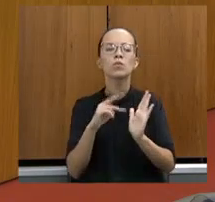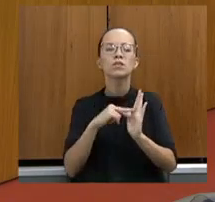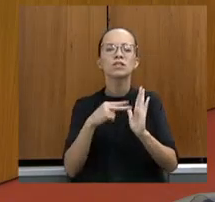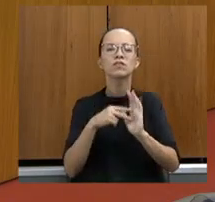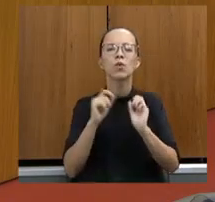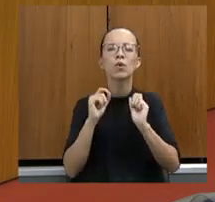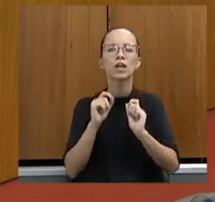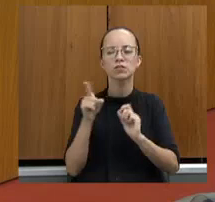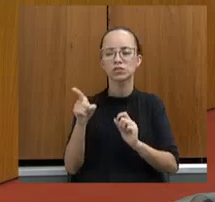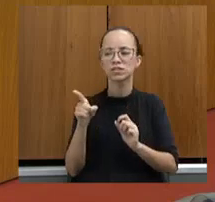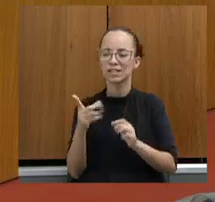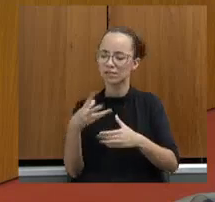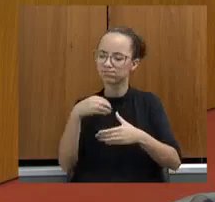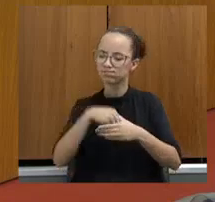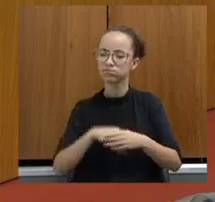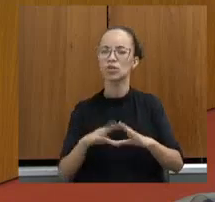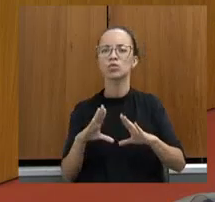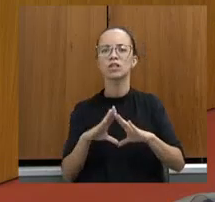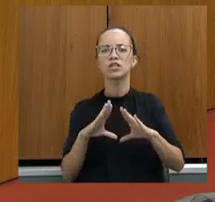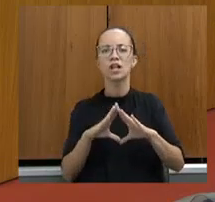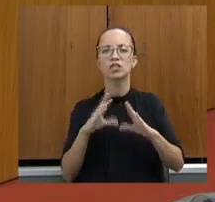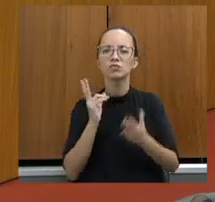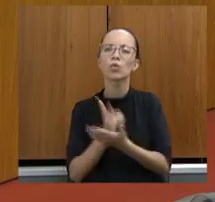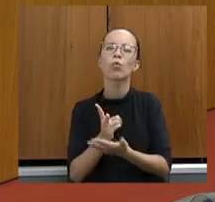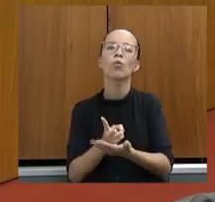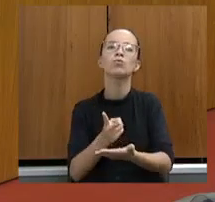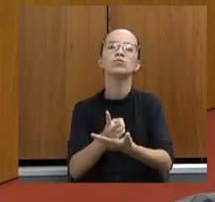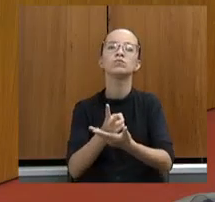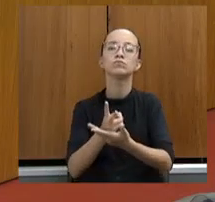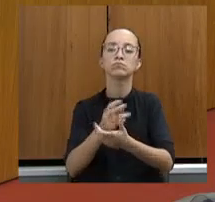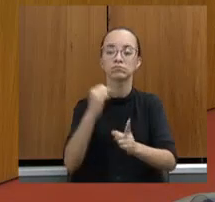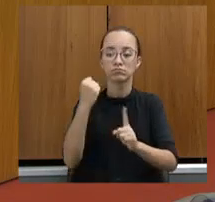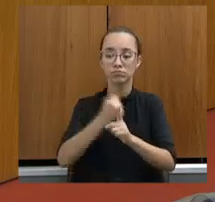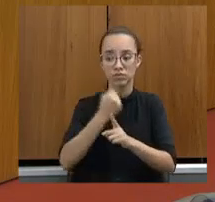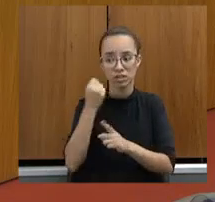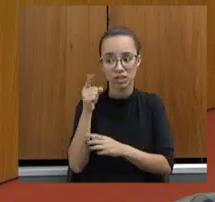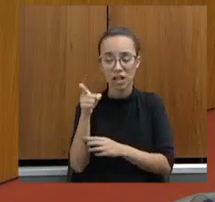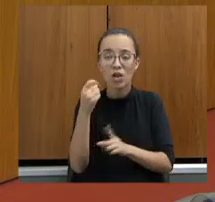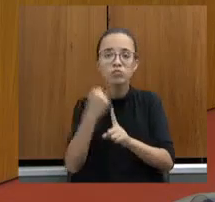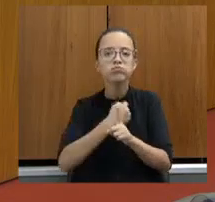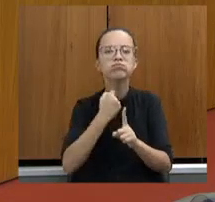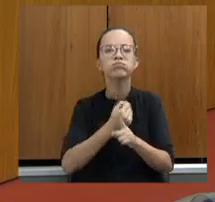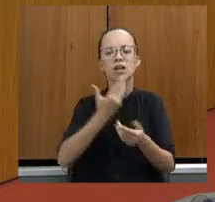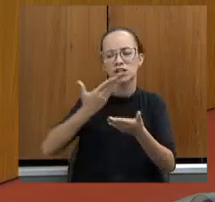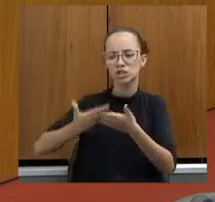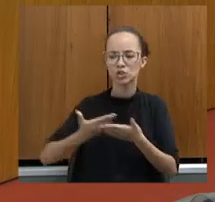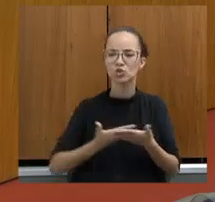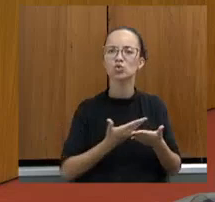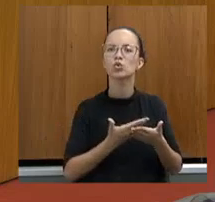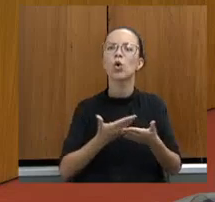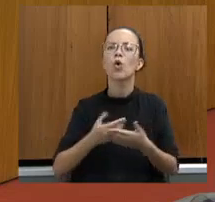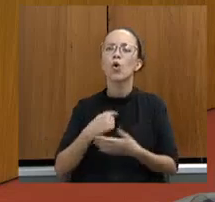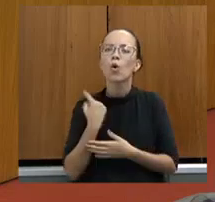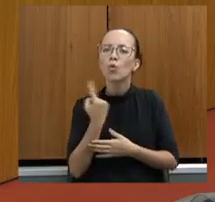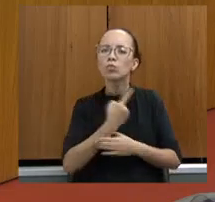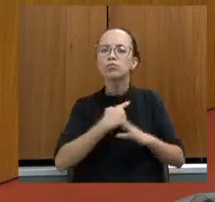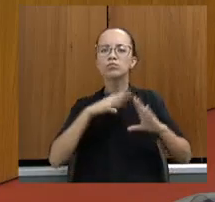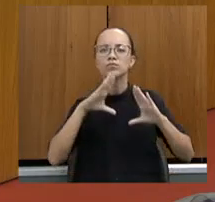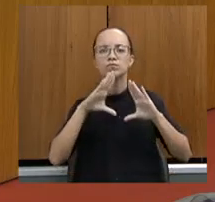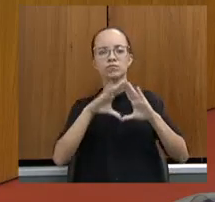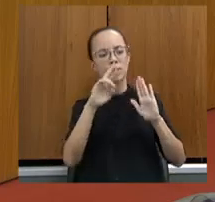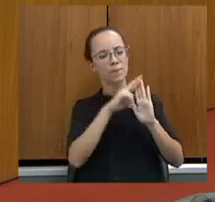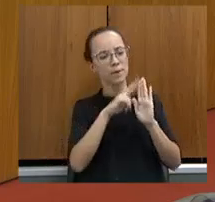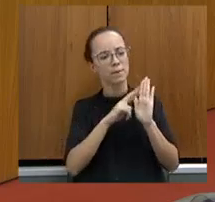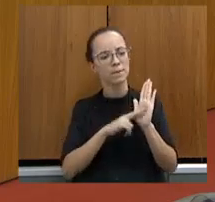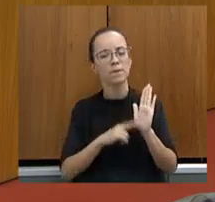no legislativo e continua porque além de defender a sua Bandeira você estudou a nossa casa aprendeu